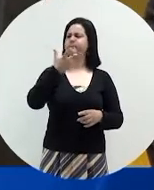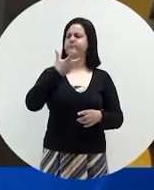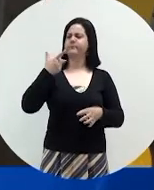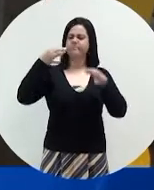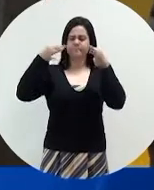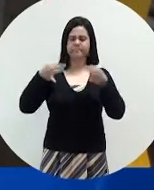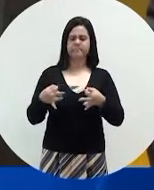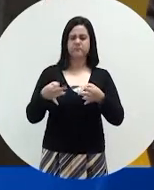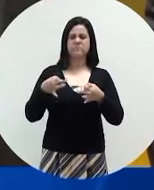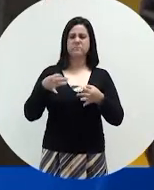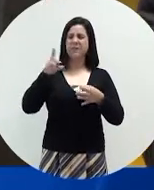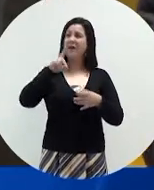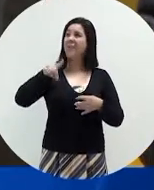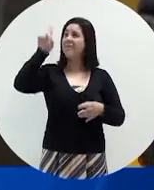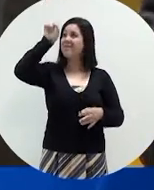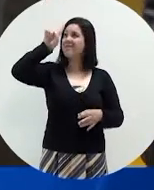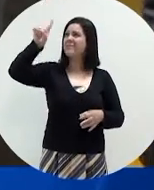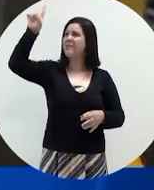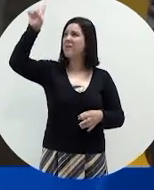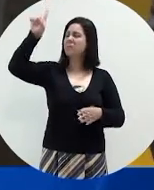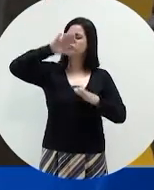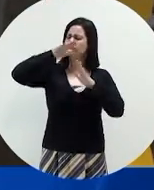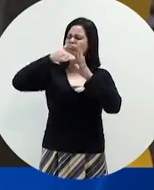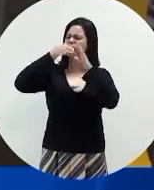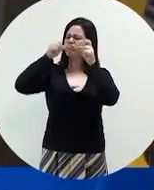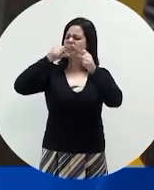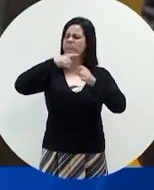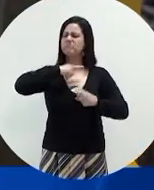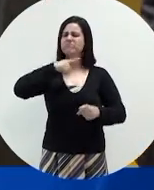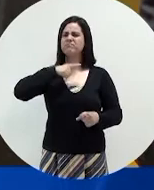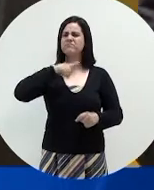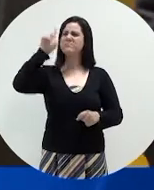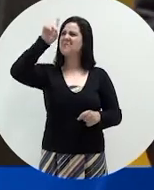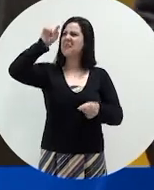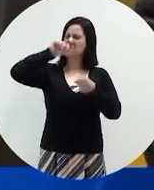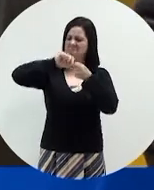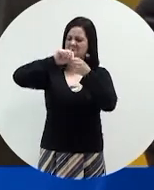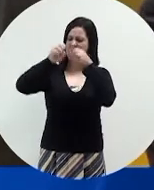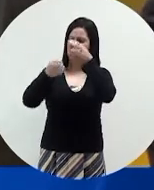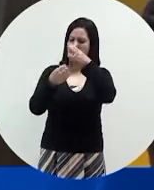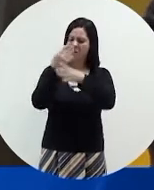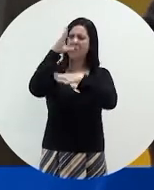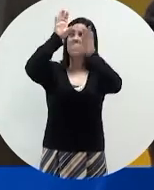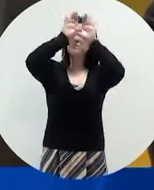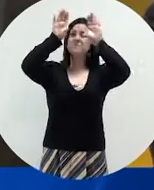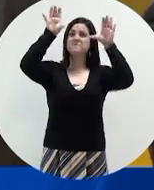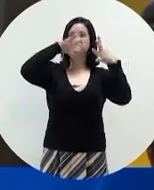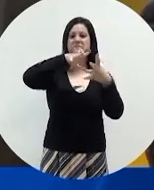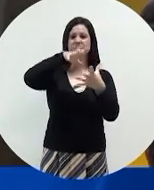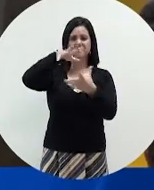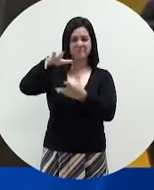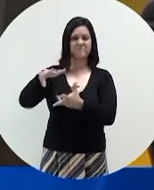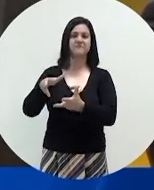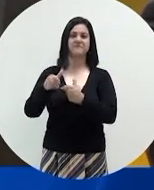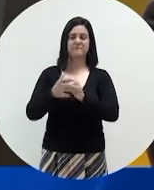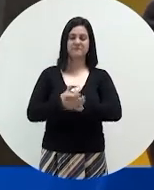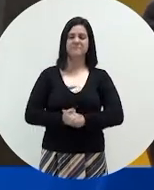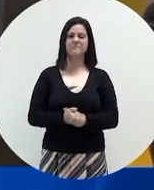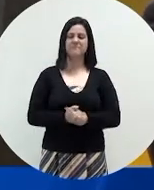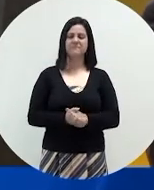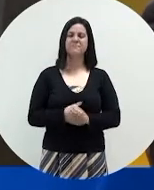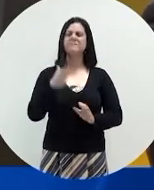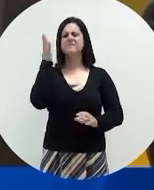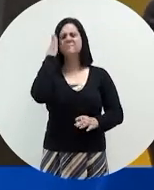os processos, ela não está ali para explicar os processos, é que existe uma inteligência superior,